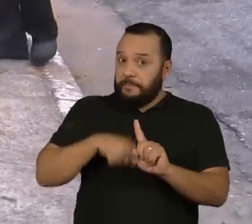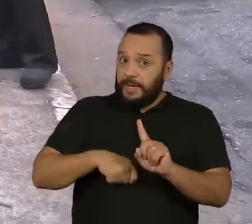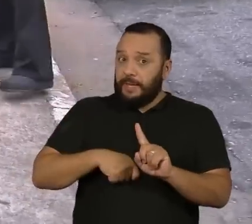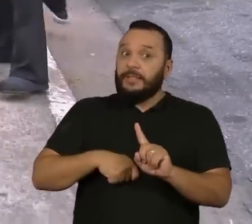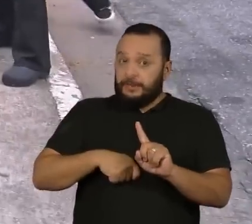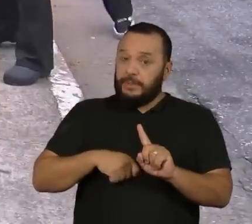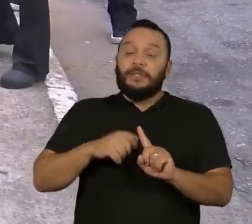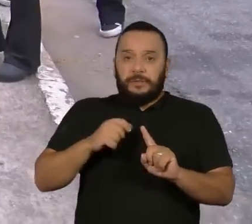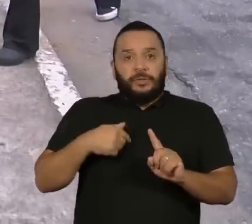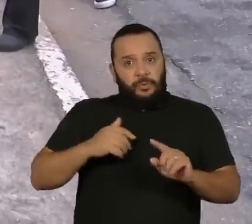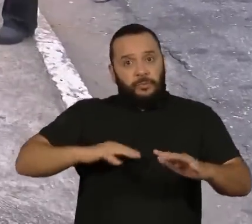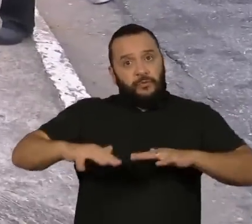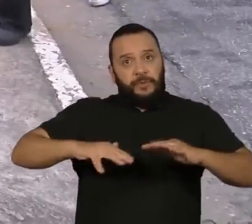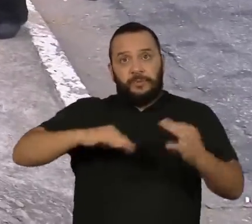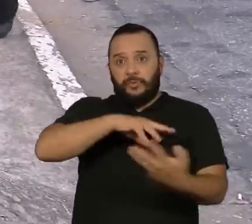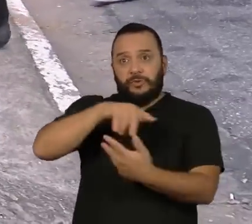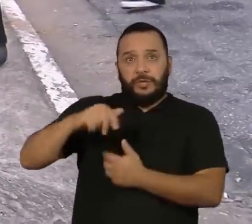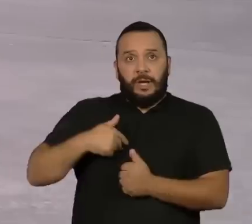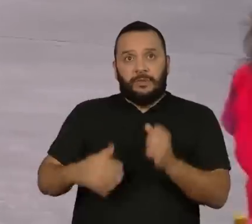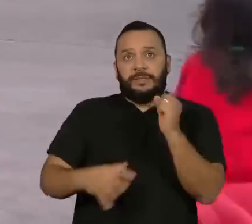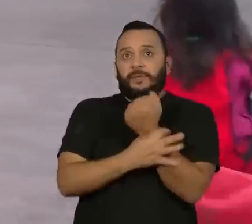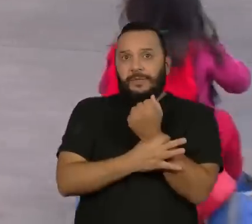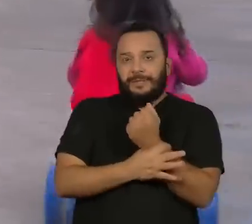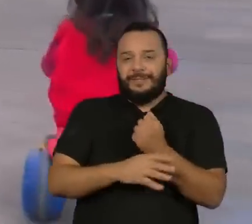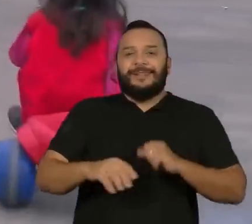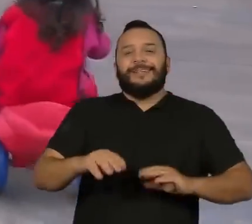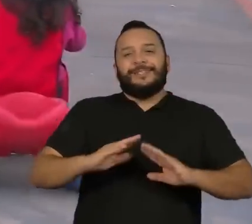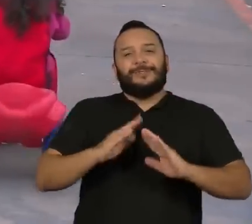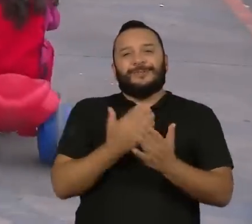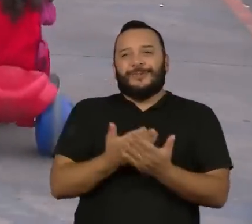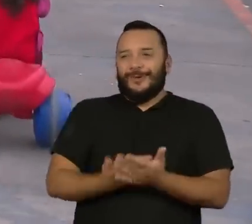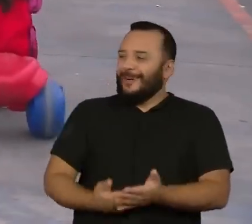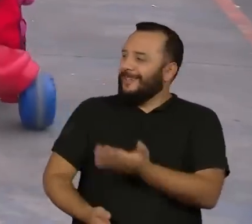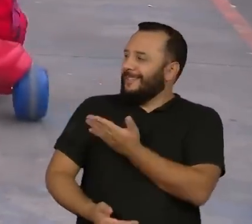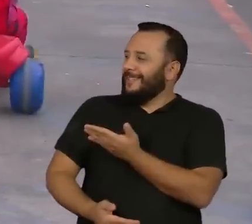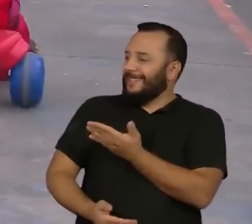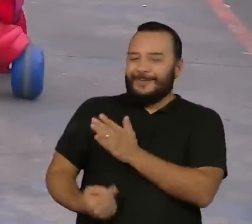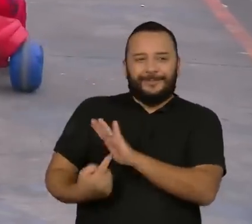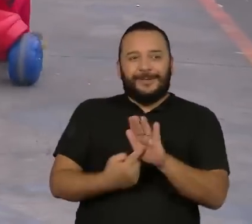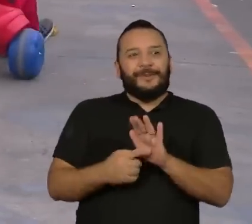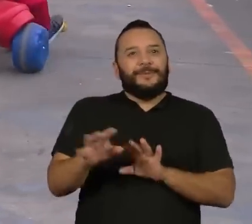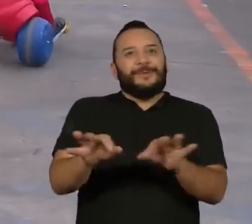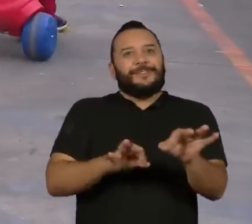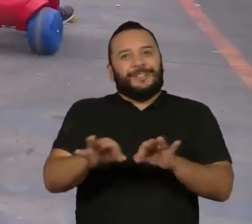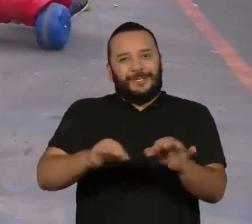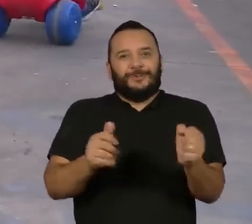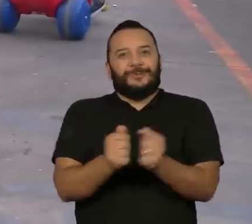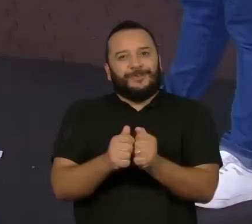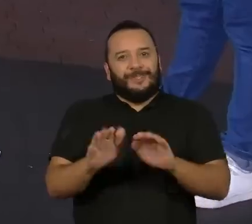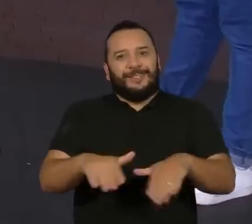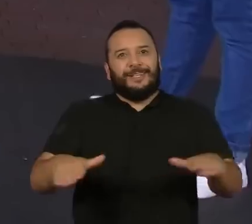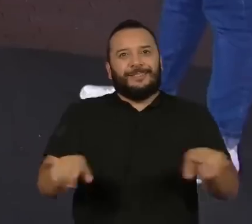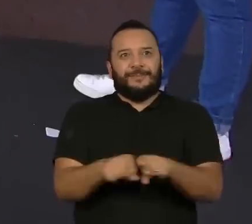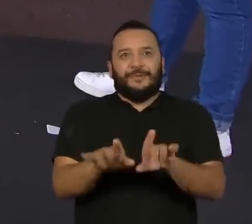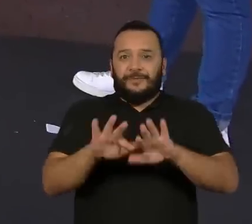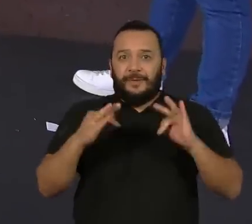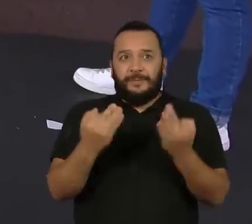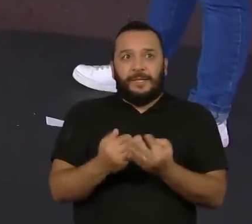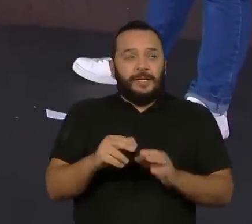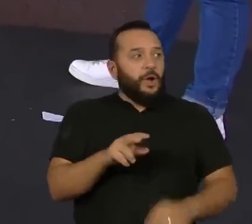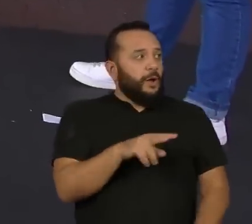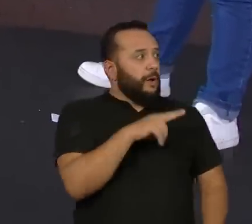Segurança no Trânsito, uma escola infantil sai na frente e traz um projeto com as crianças e seus familiares. Olha para um